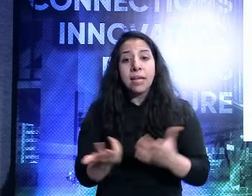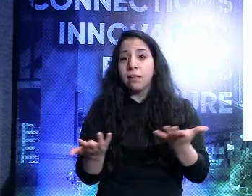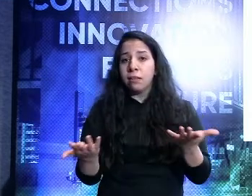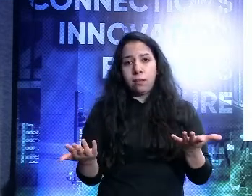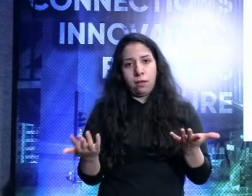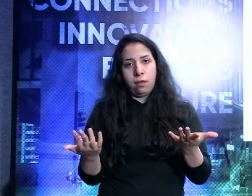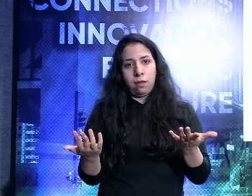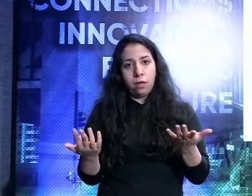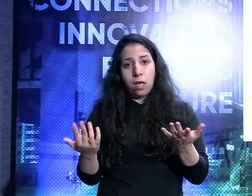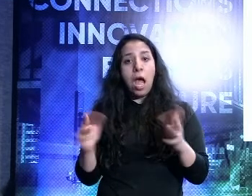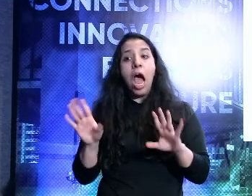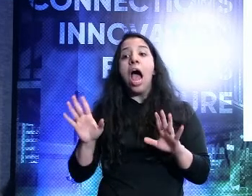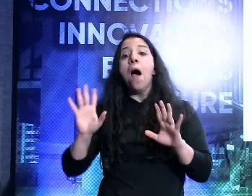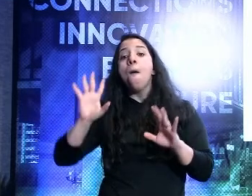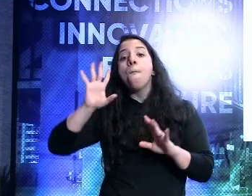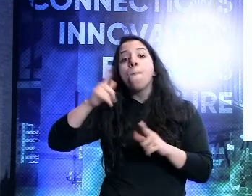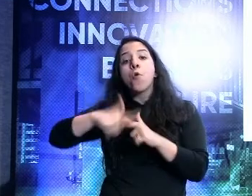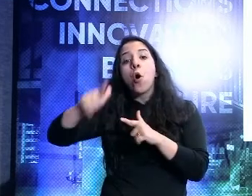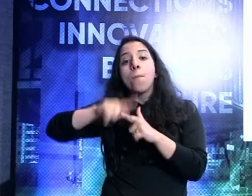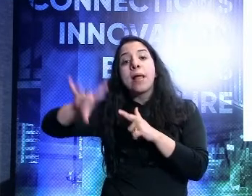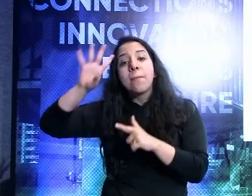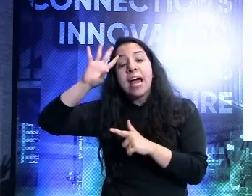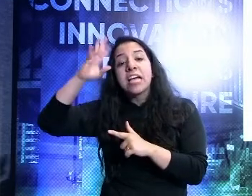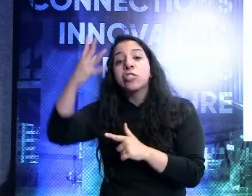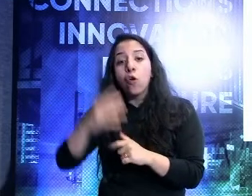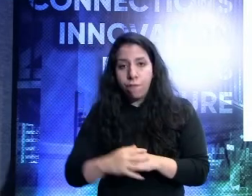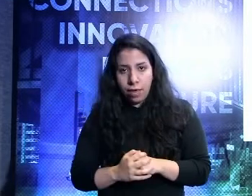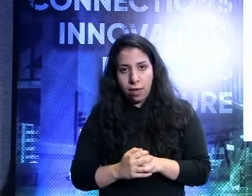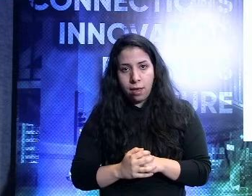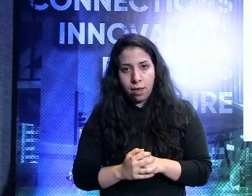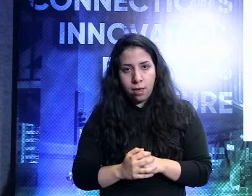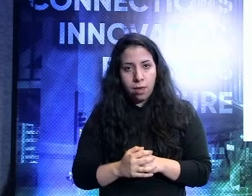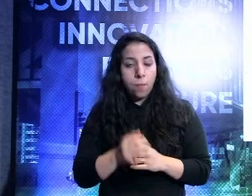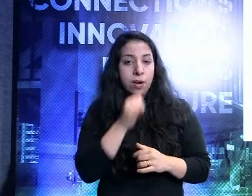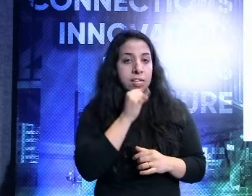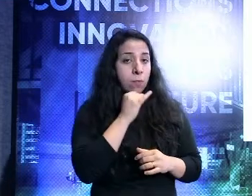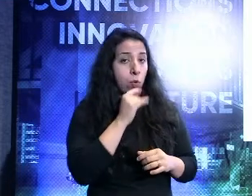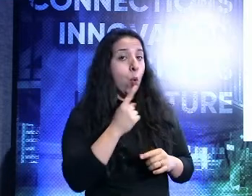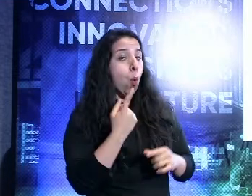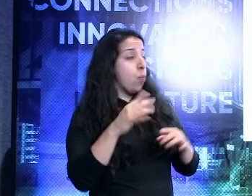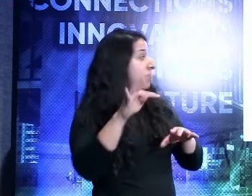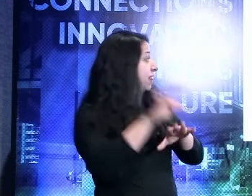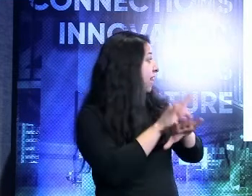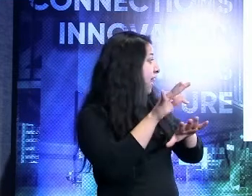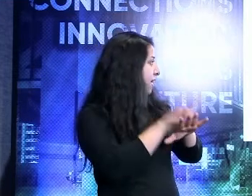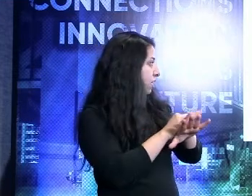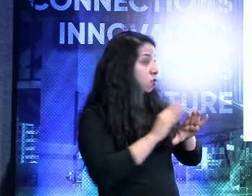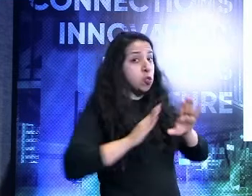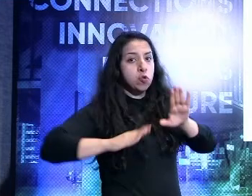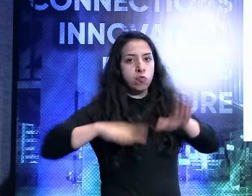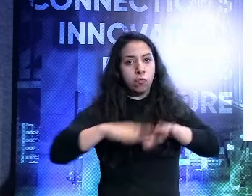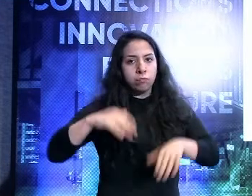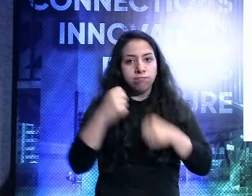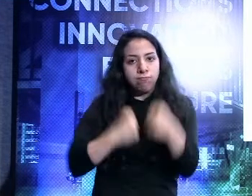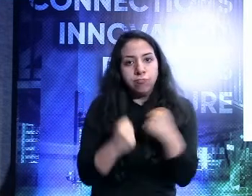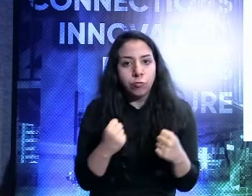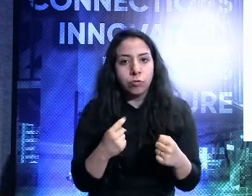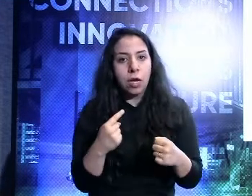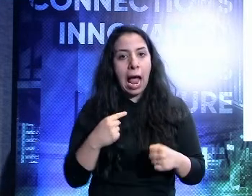resolvê-lo. É tipo um tênis de corrida legal como esse aqui. Se eu, Fábio, com este